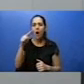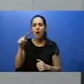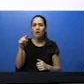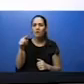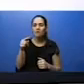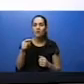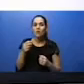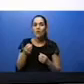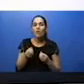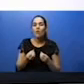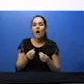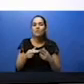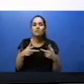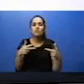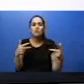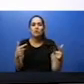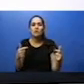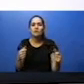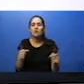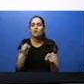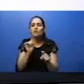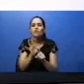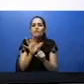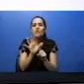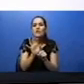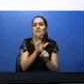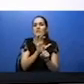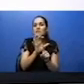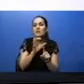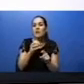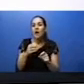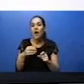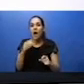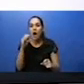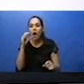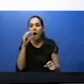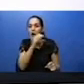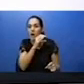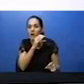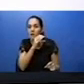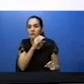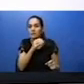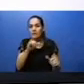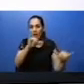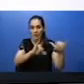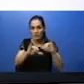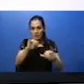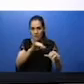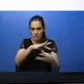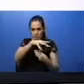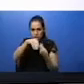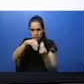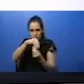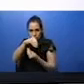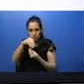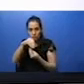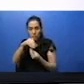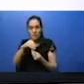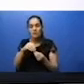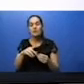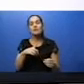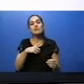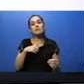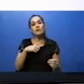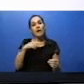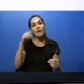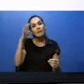dos fatores que influenciam na rapidez, na velocidade de uma reação química. Nós teríamos, então, a